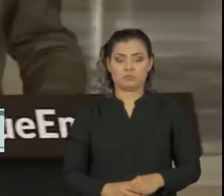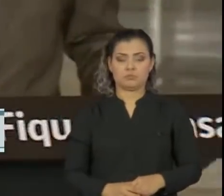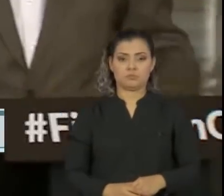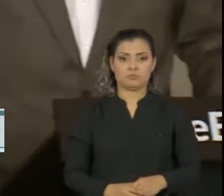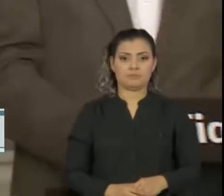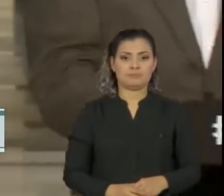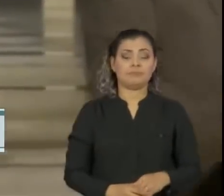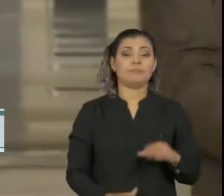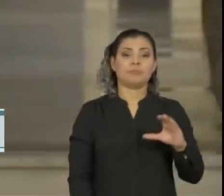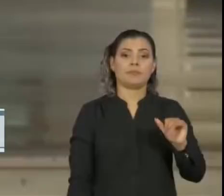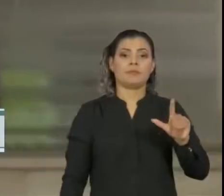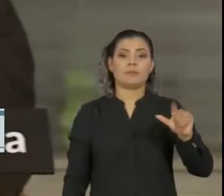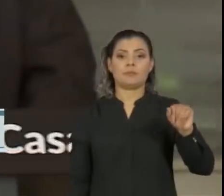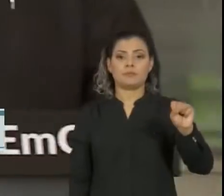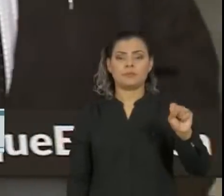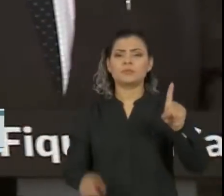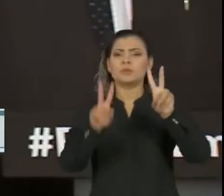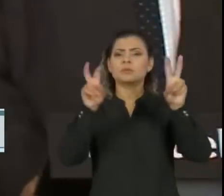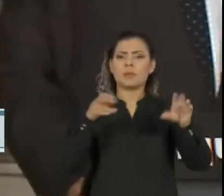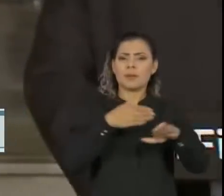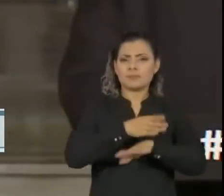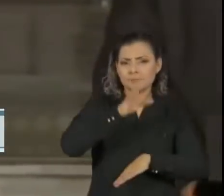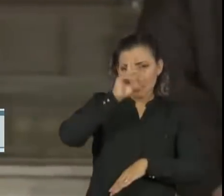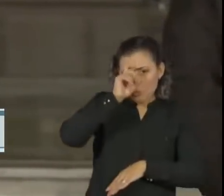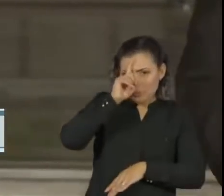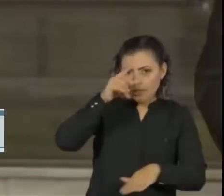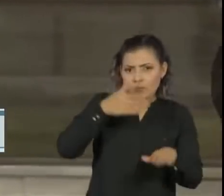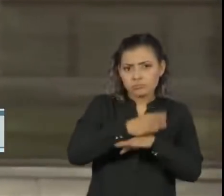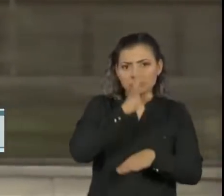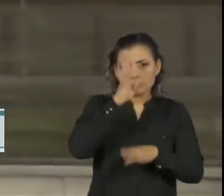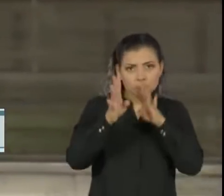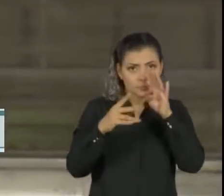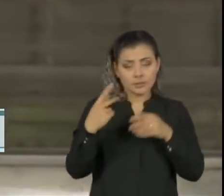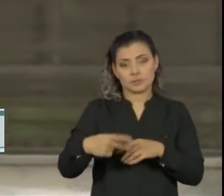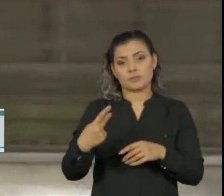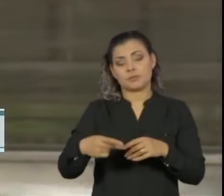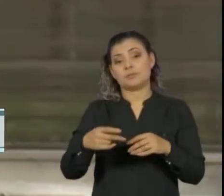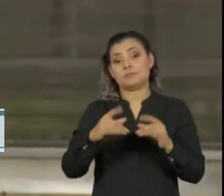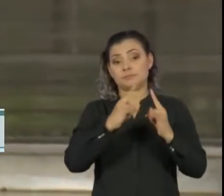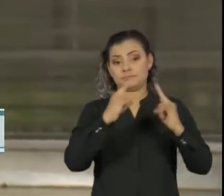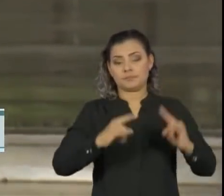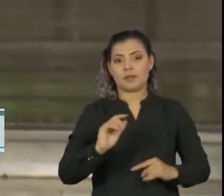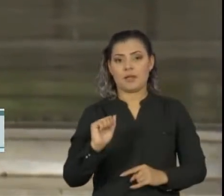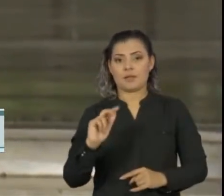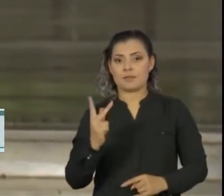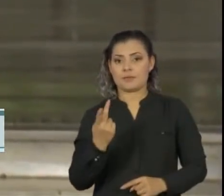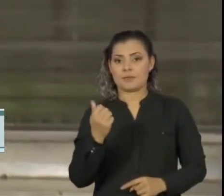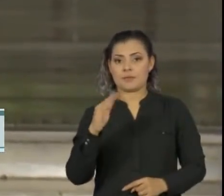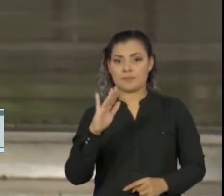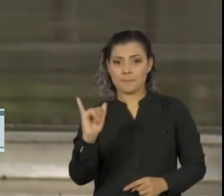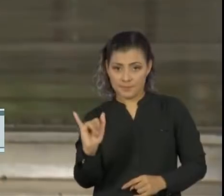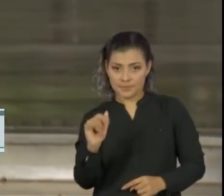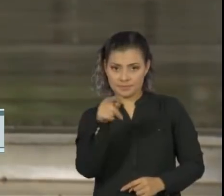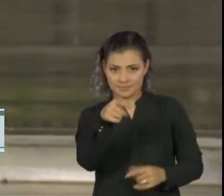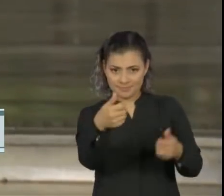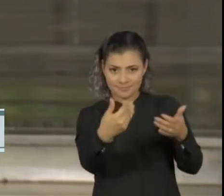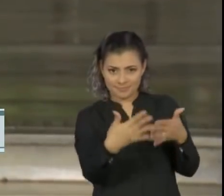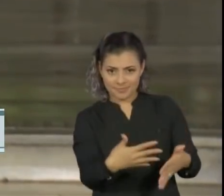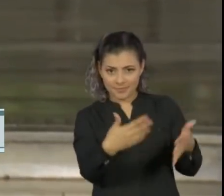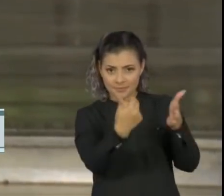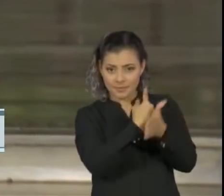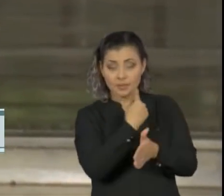Dr. Carlos Carvalho. E em relação à invasão do Hospital Municipal de Campanha do AMB, Marcela Raal, por